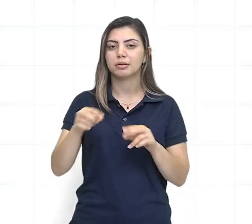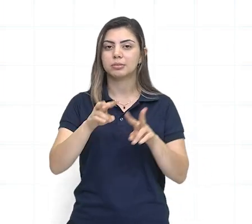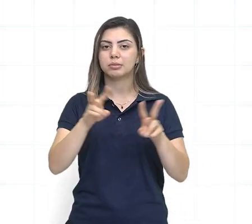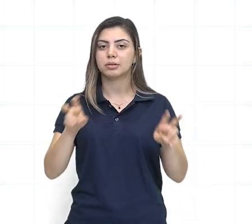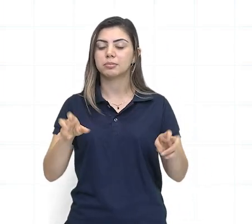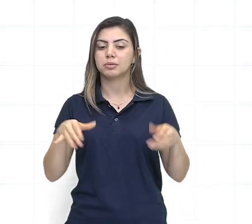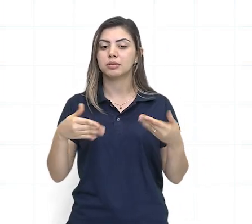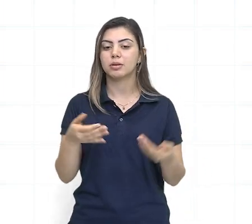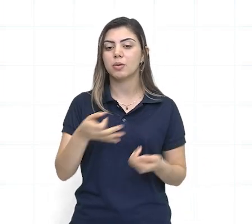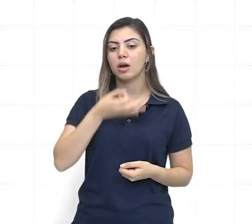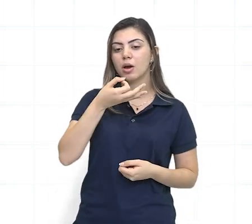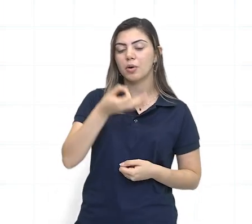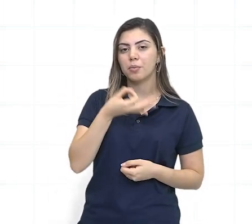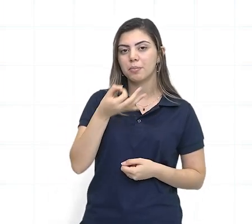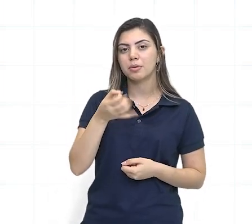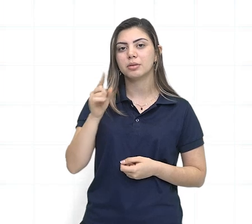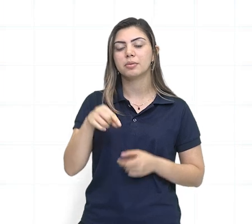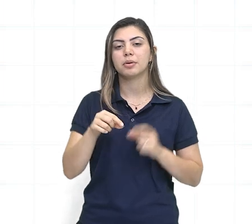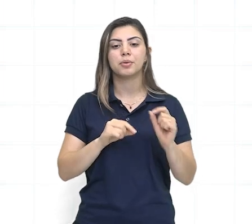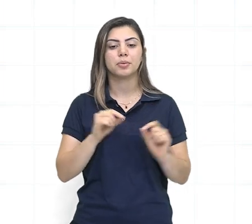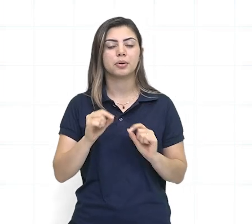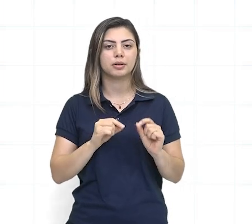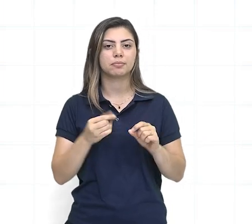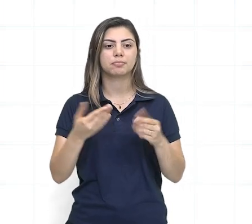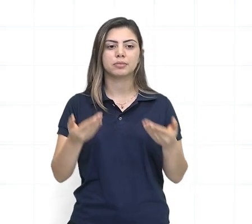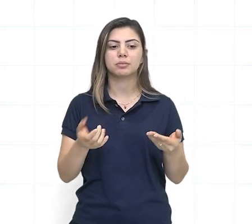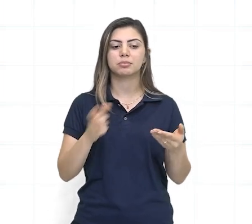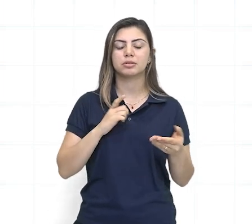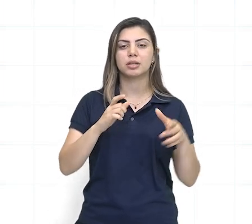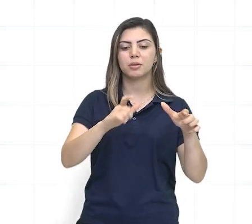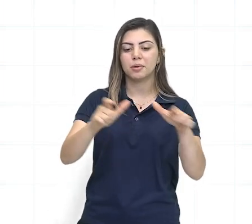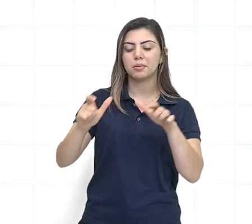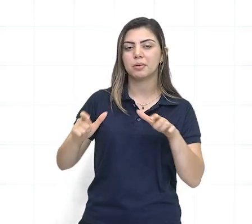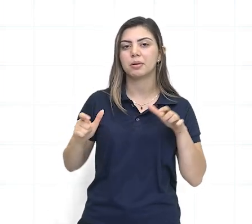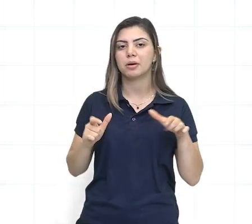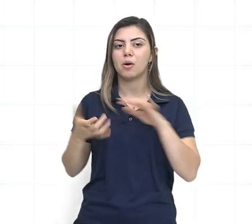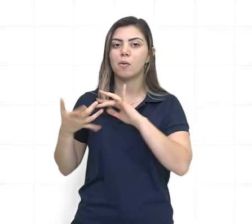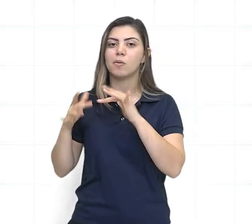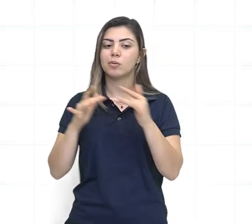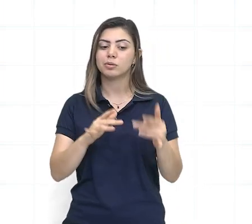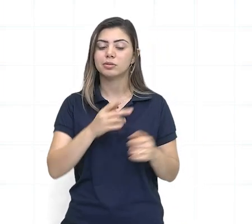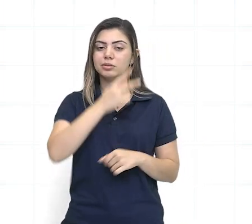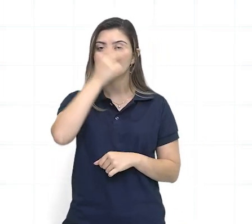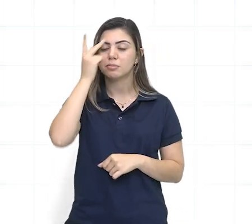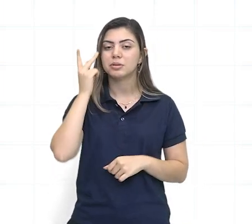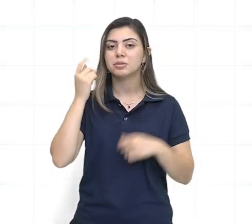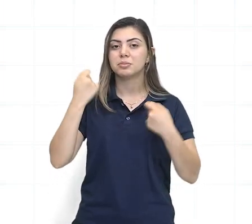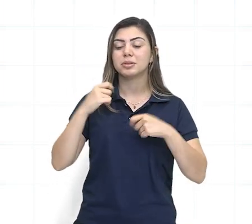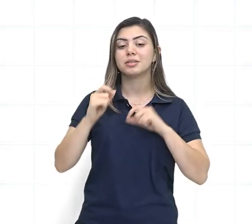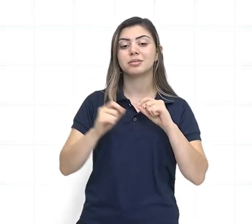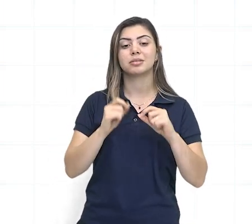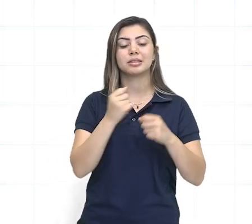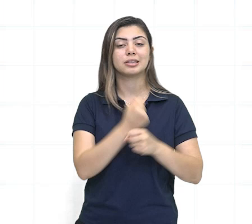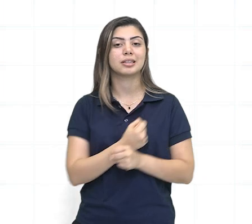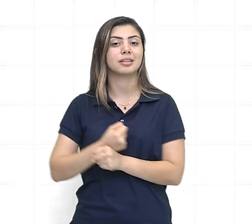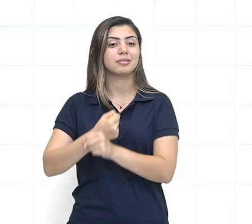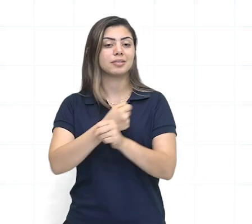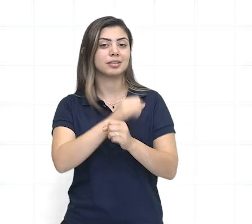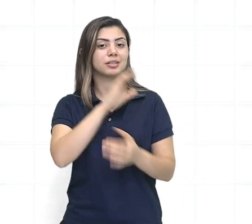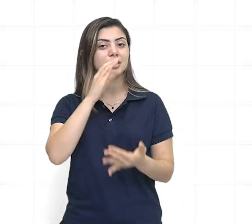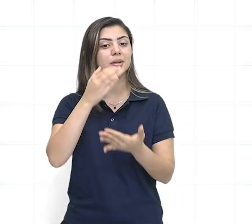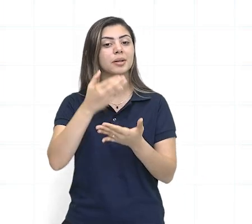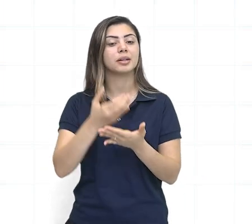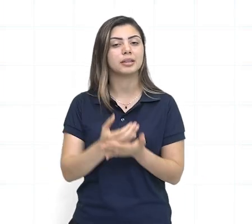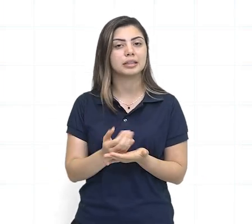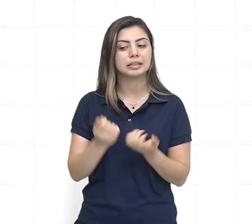ser entendido como um processo em que, em diferentes contextos, o indivíduo precisa defender uma tese